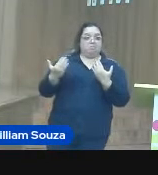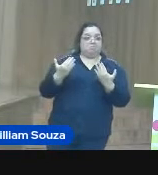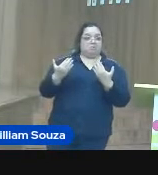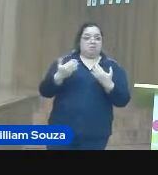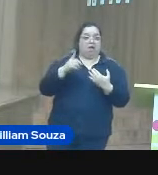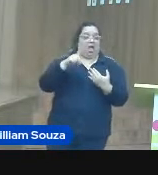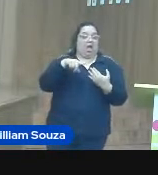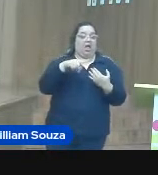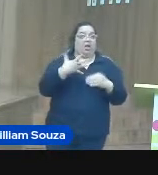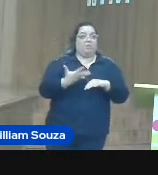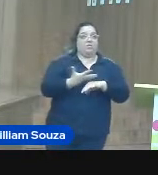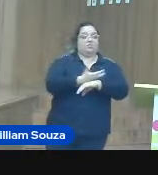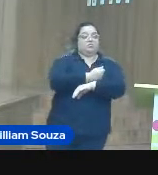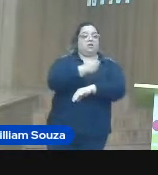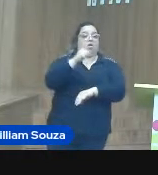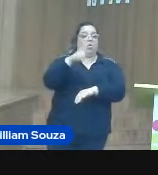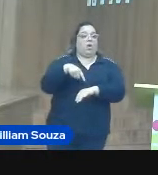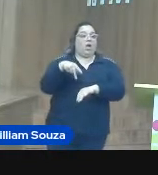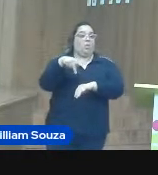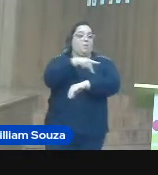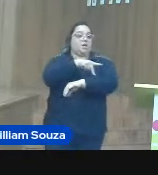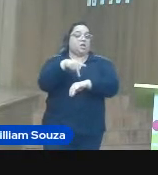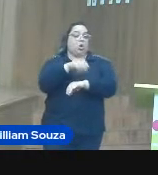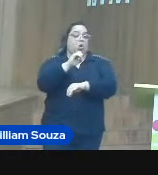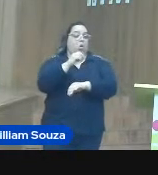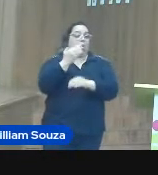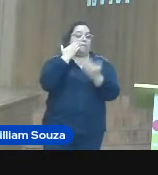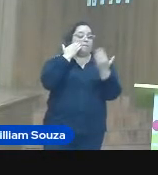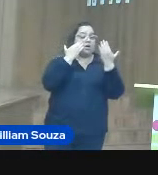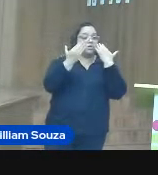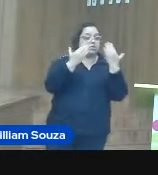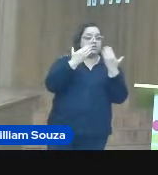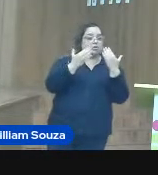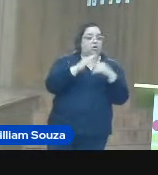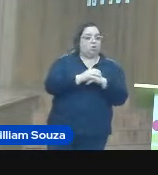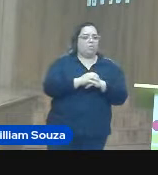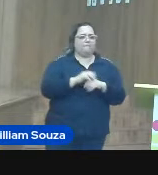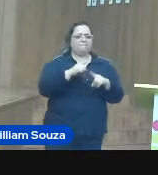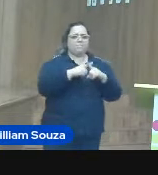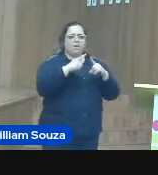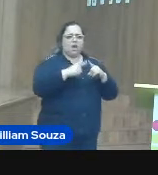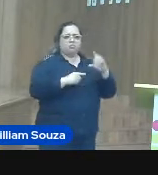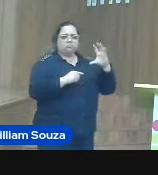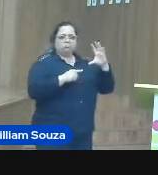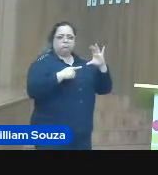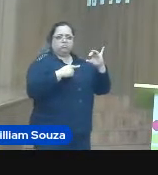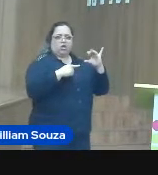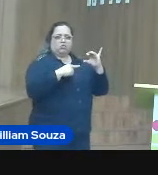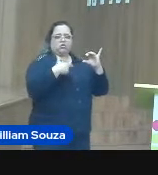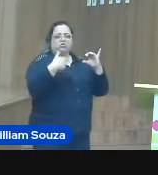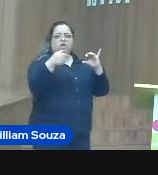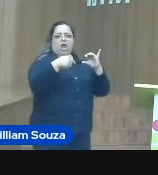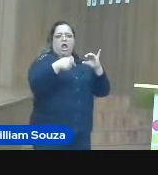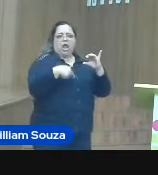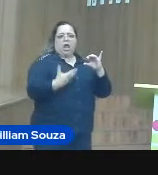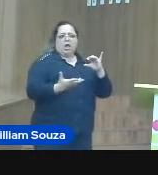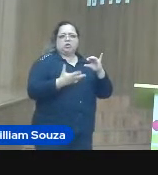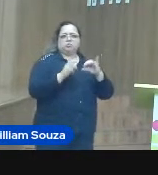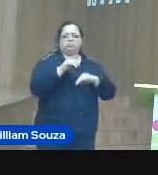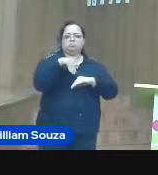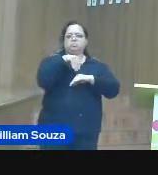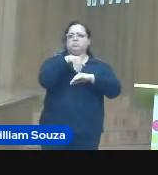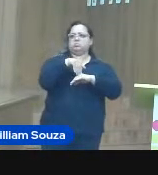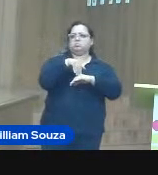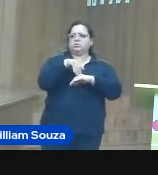pedagogo. A emoção é o psicólogo. O cientista é frio, usa óculos. É estranho, é